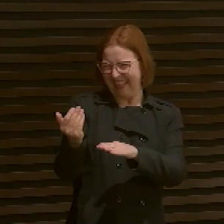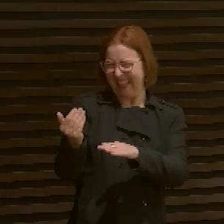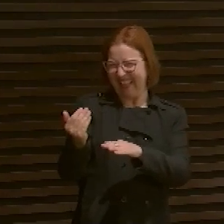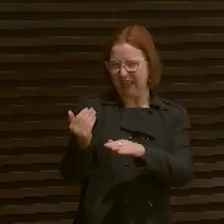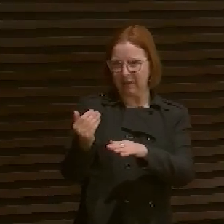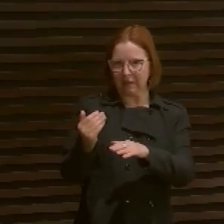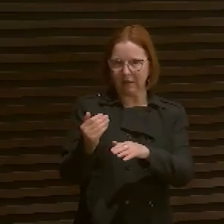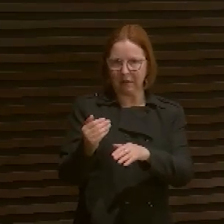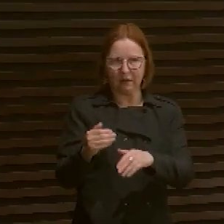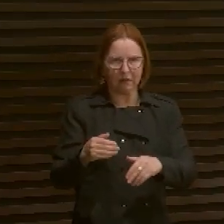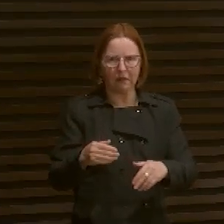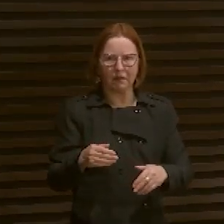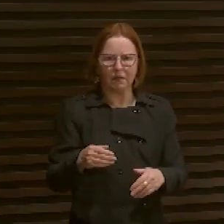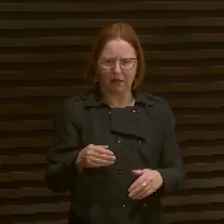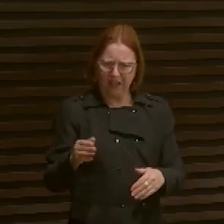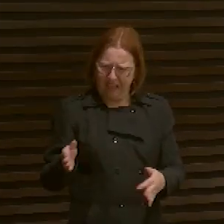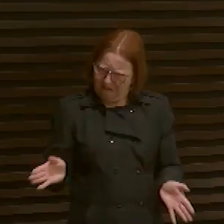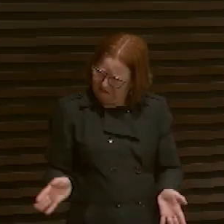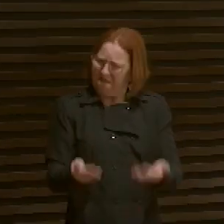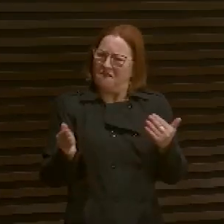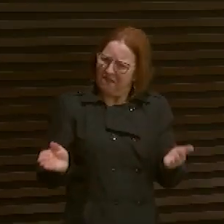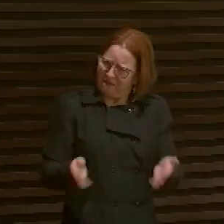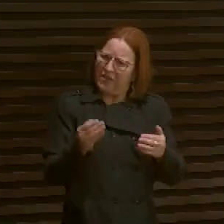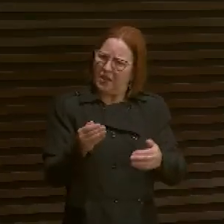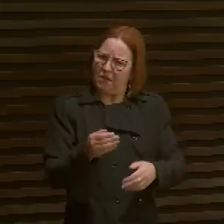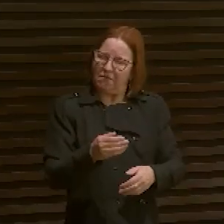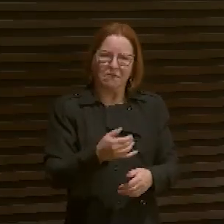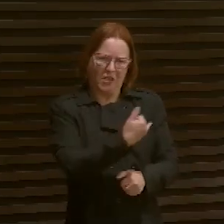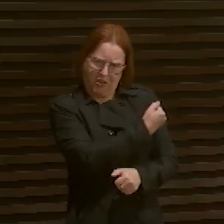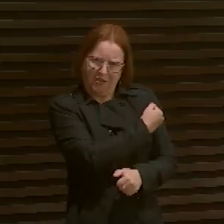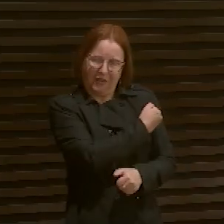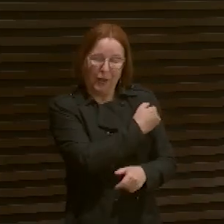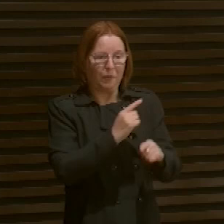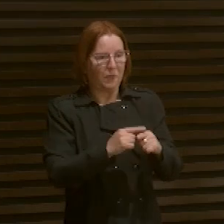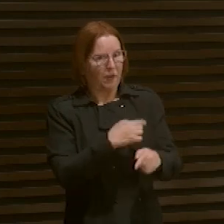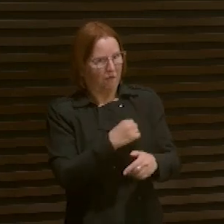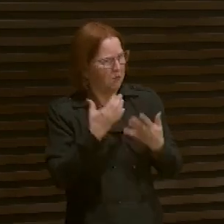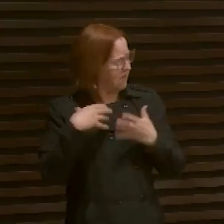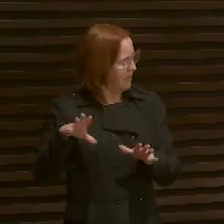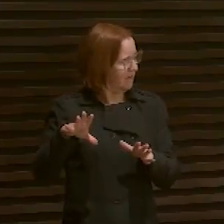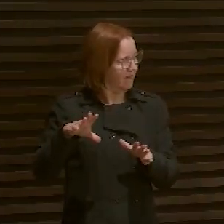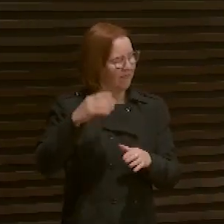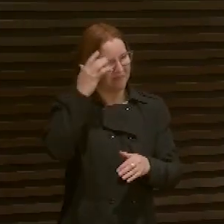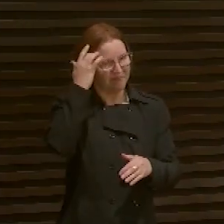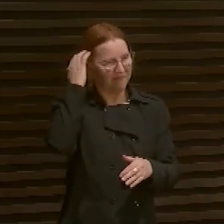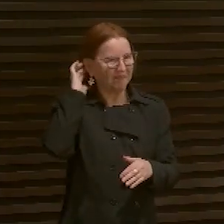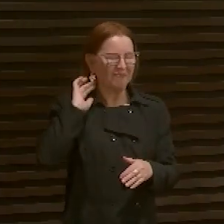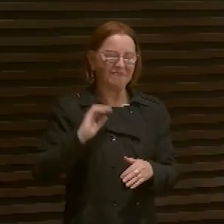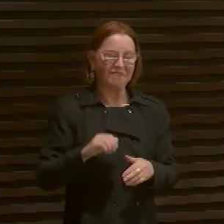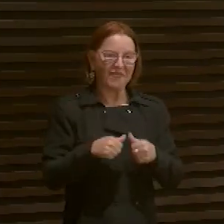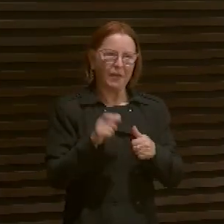preciso compelir o meu filho a tomar uma injeção. Porque ele não vai de bom grado, entende? Compelir